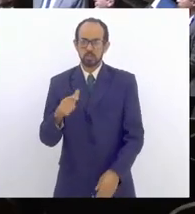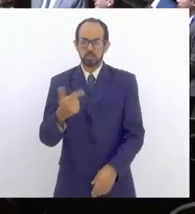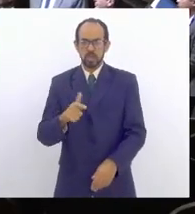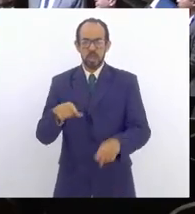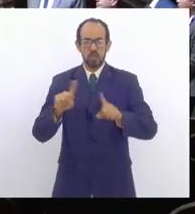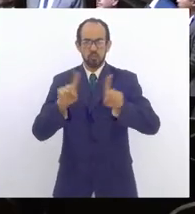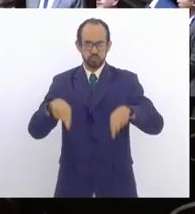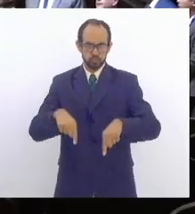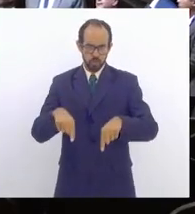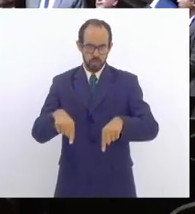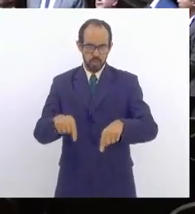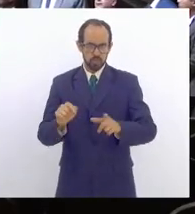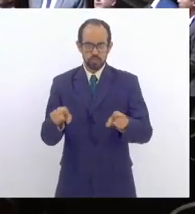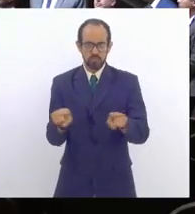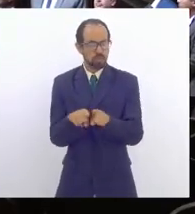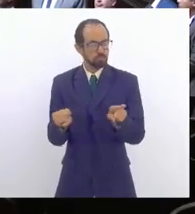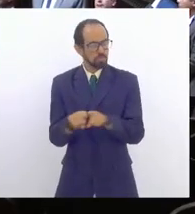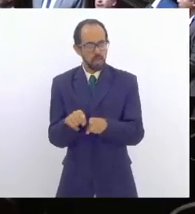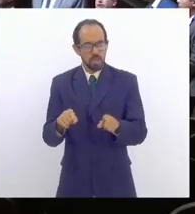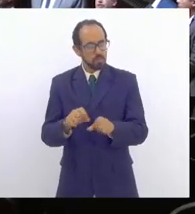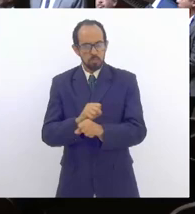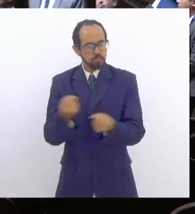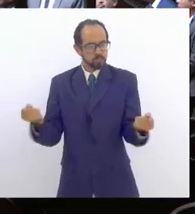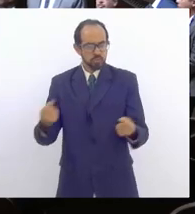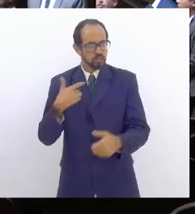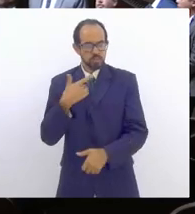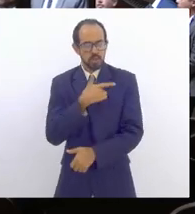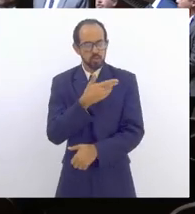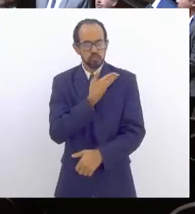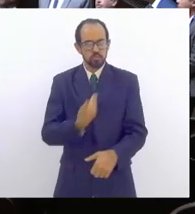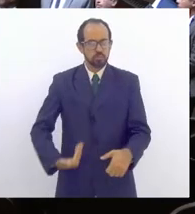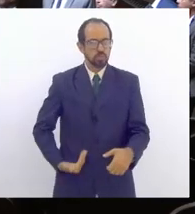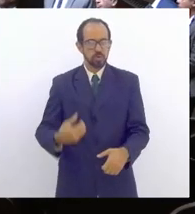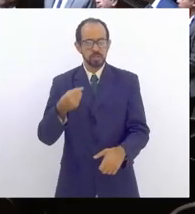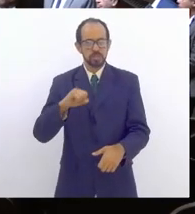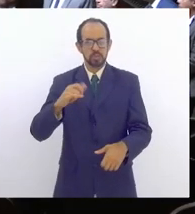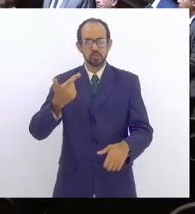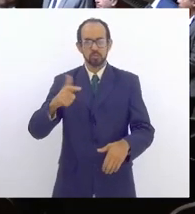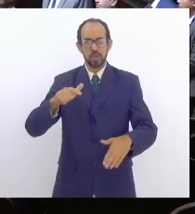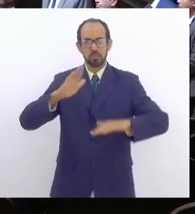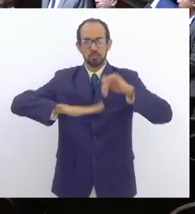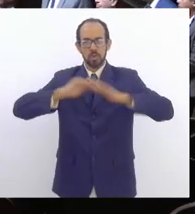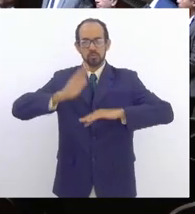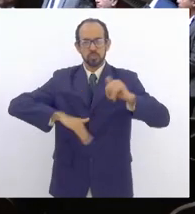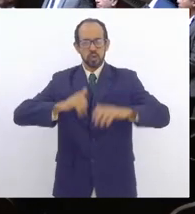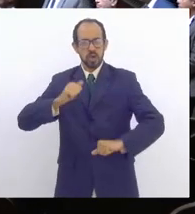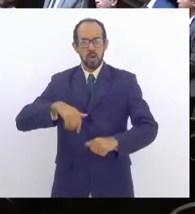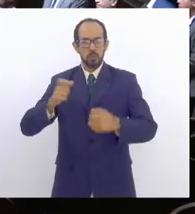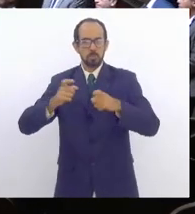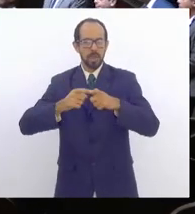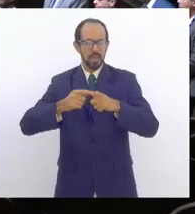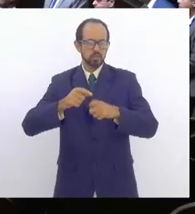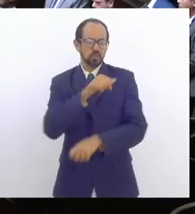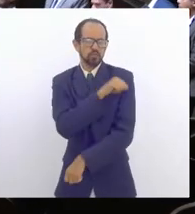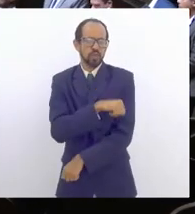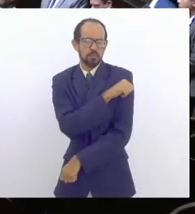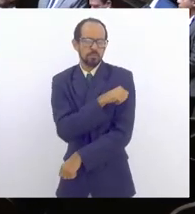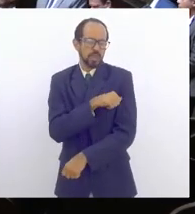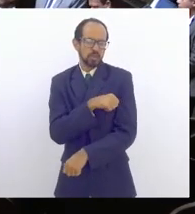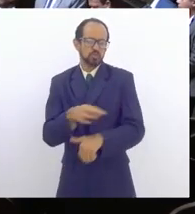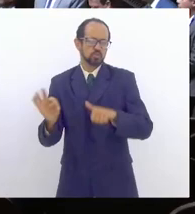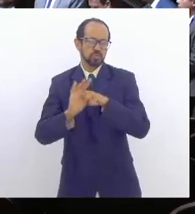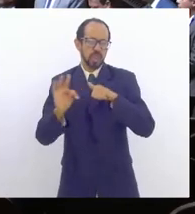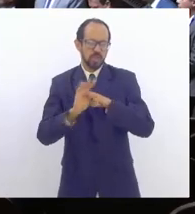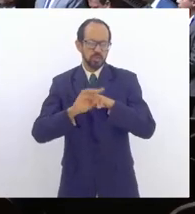segurança. Assim como também não há saúde pública sem profissional da área da saúde, o médico, a enfermeira, os técnicos,